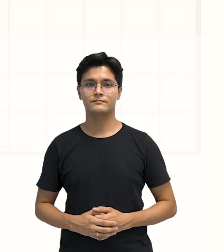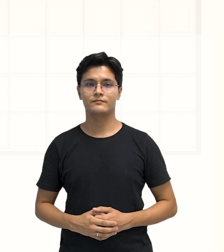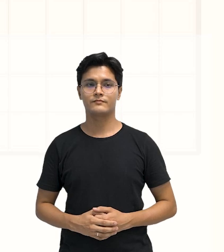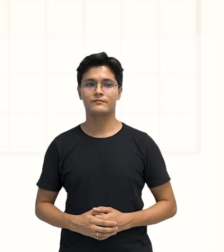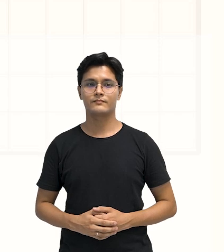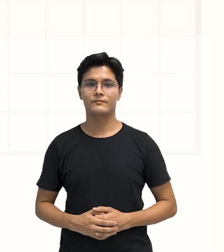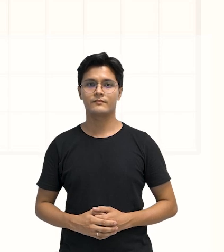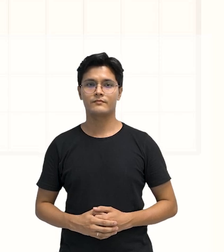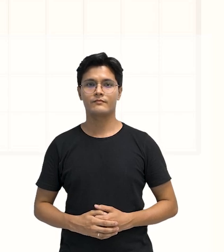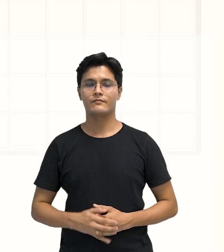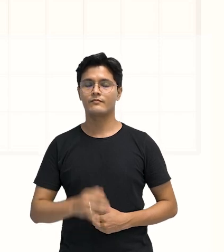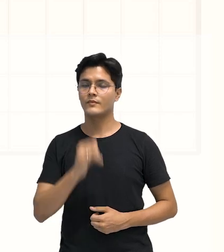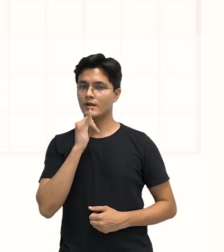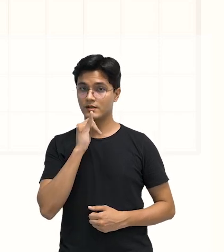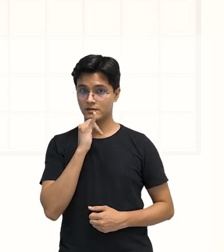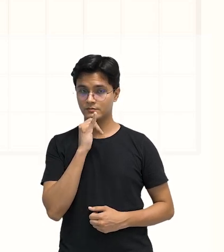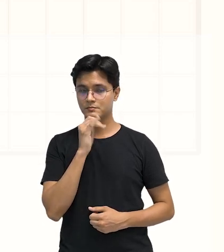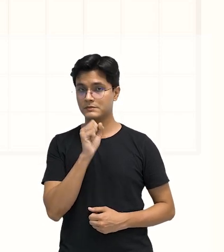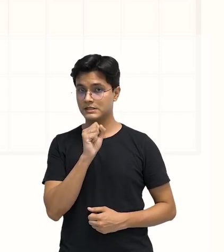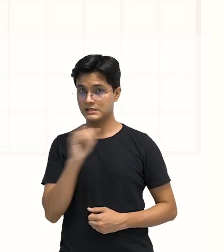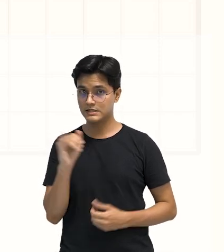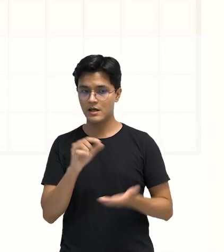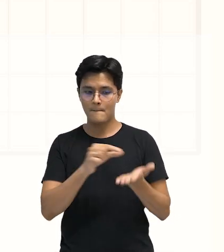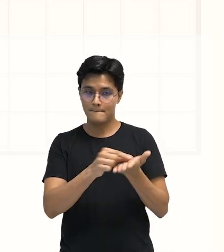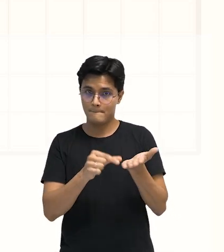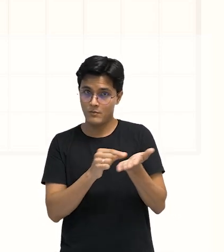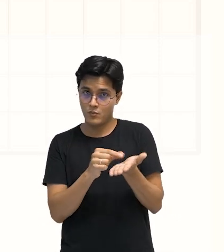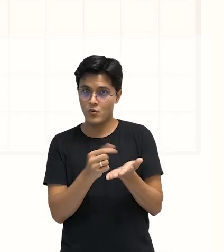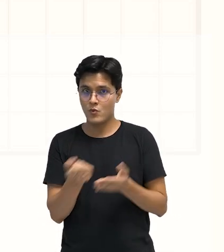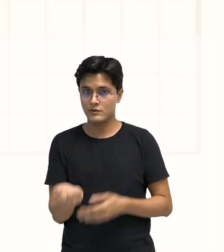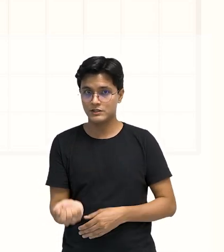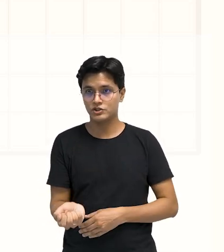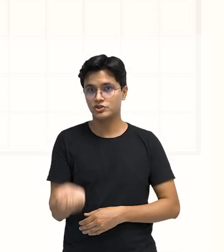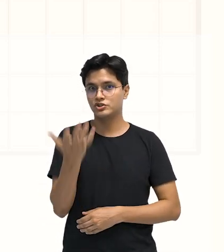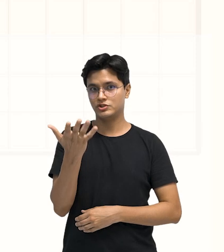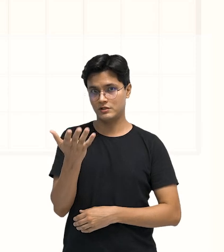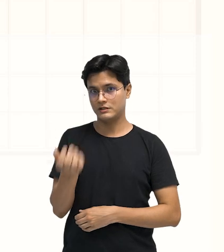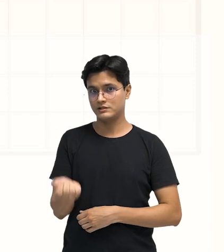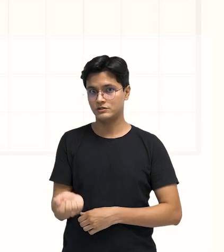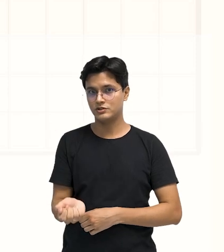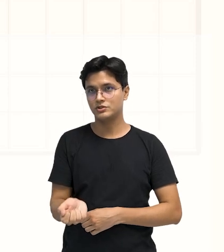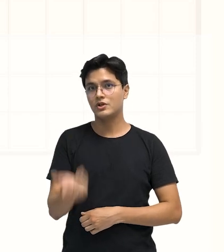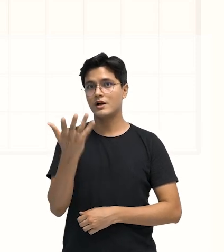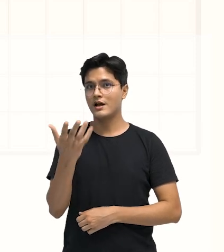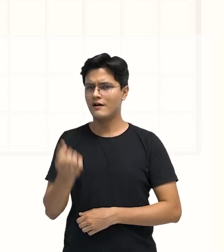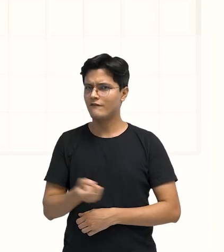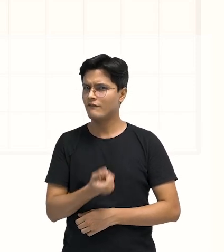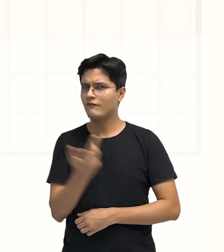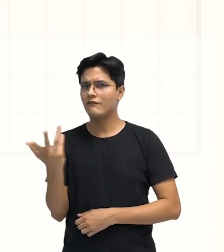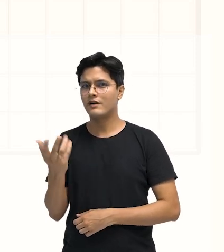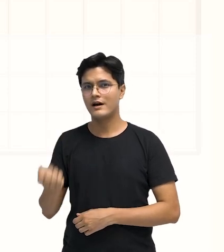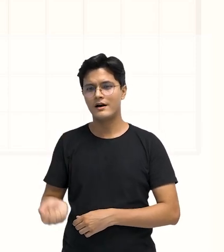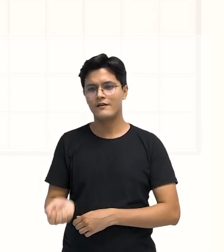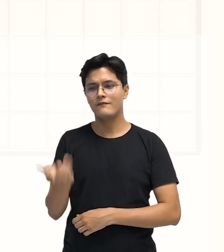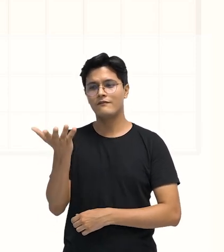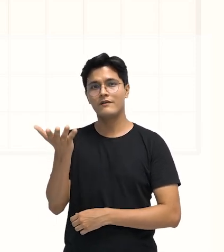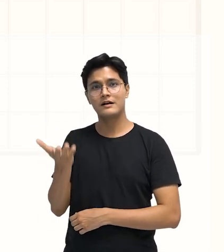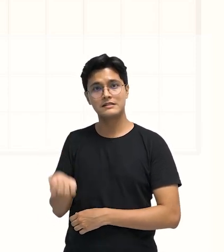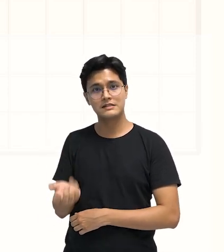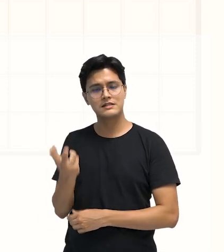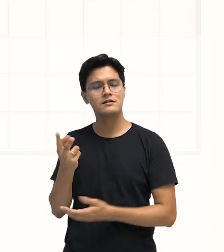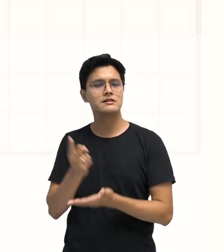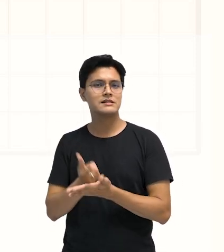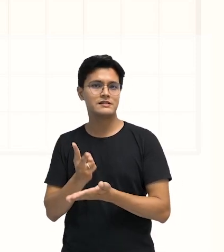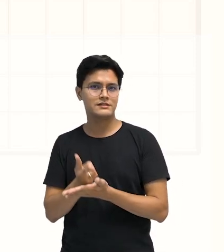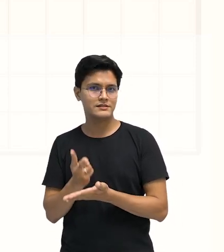Considere que vamos jogar uma moeda para cima diversas vezes, sempre